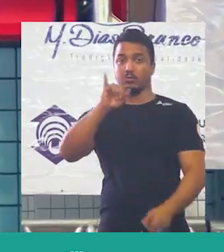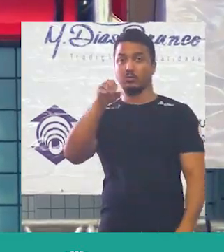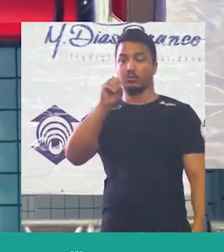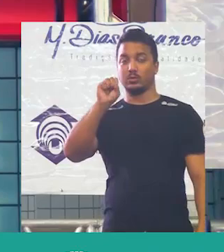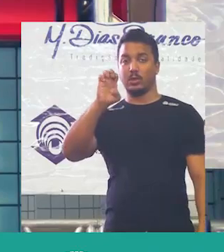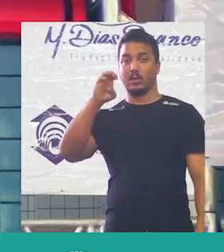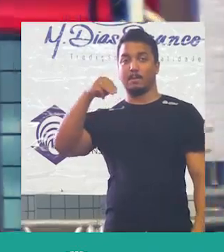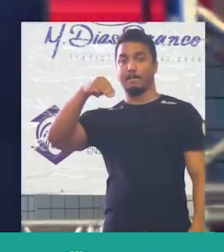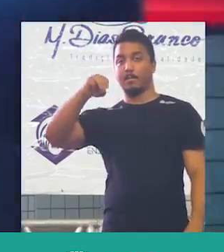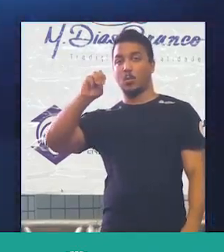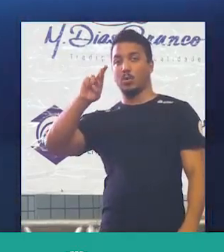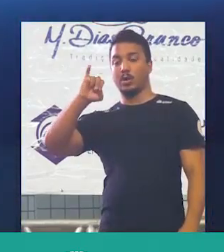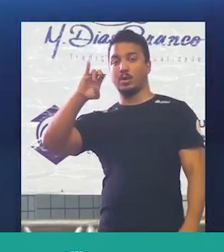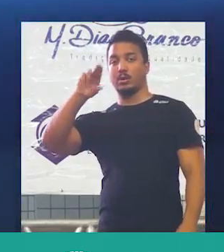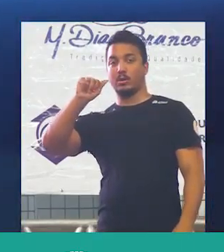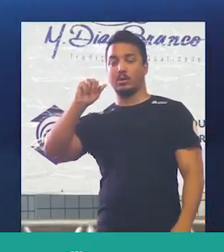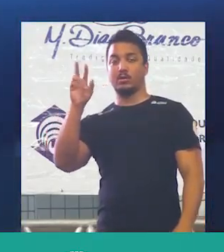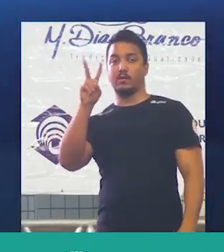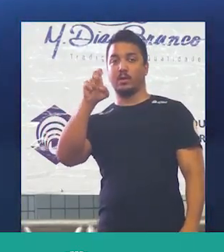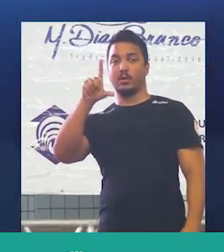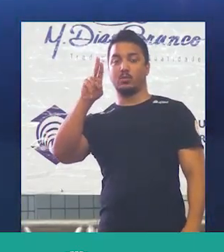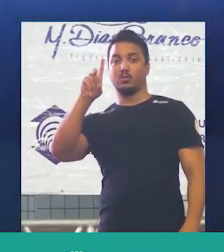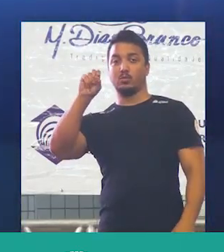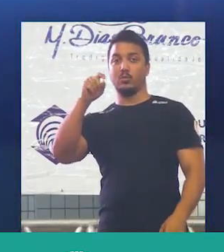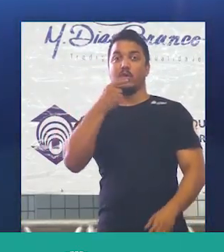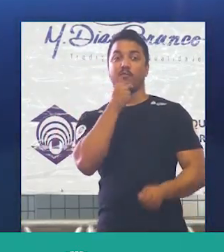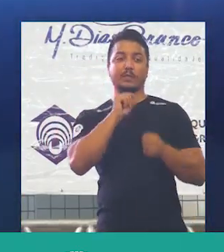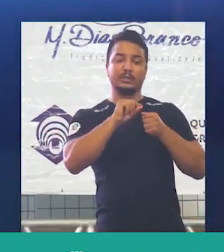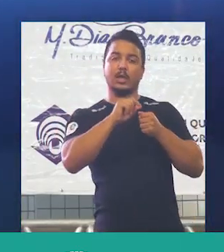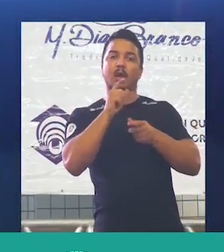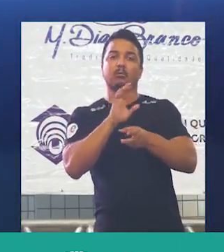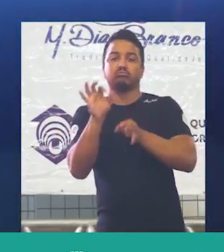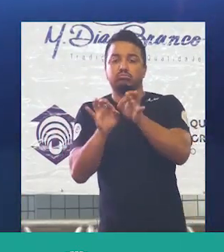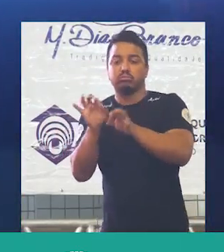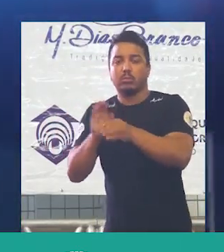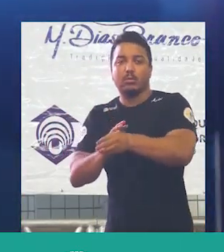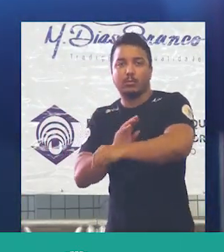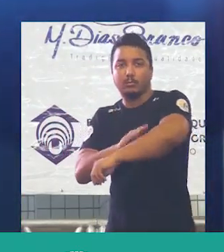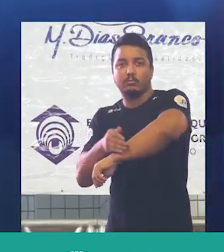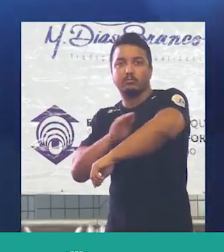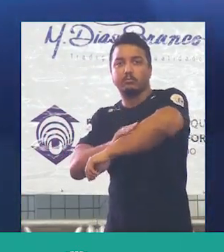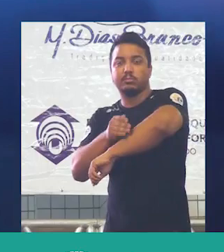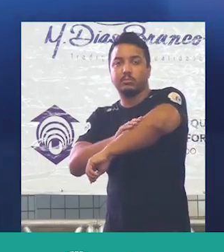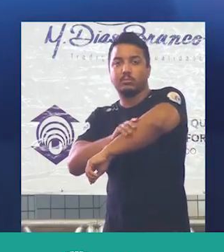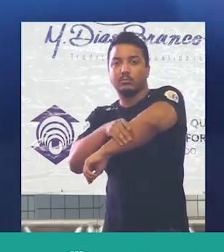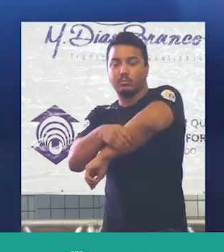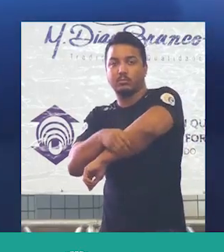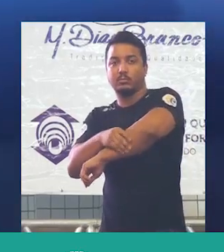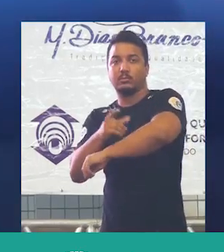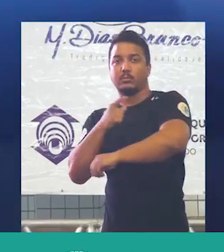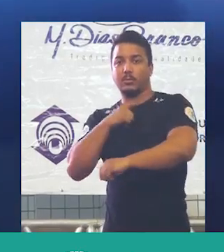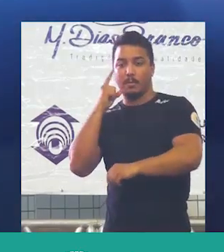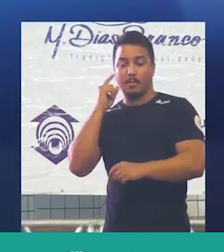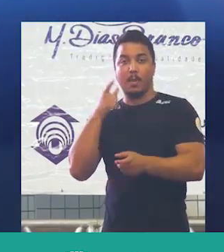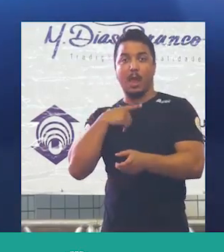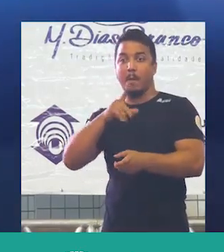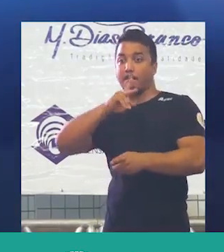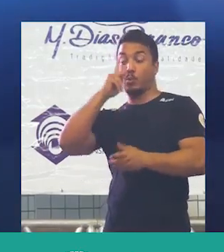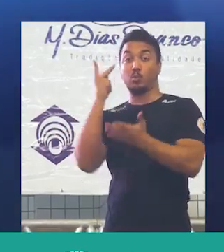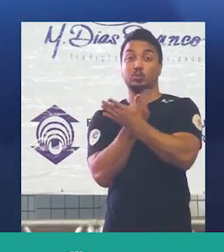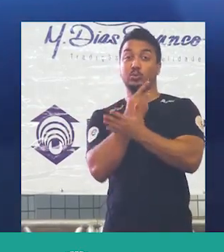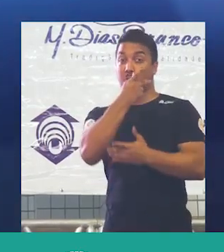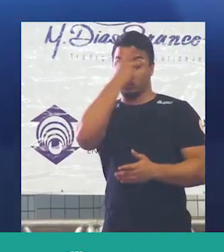Veludo, foi fazer curativo em um de seus cativos e acabou atacado a